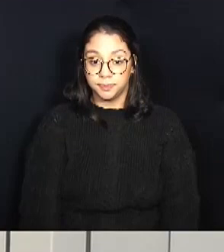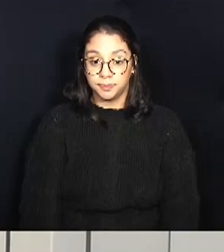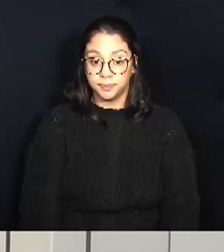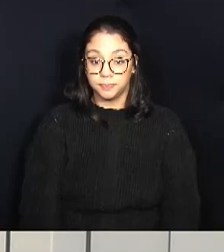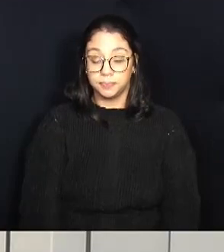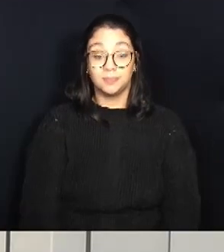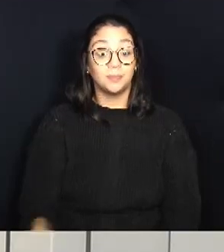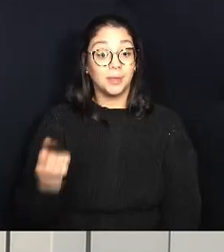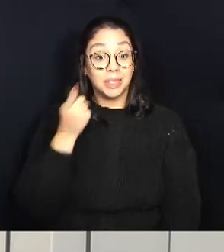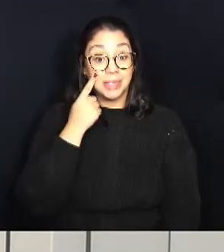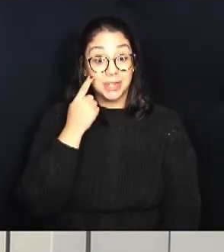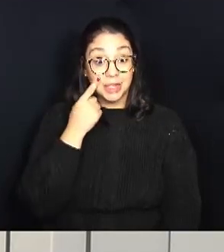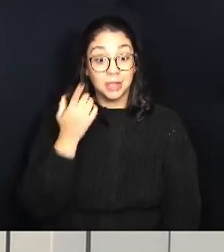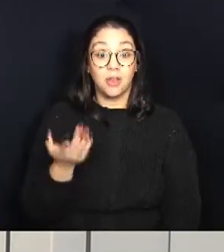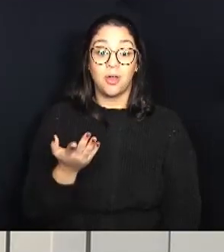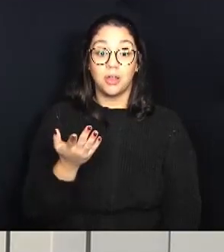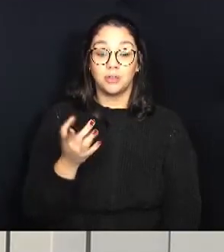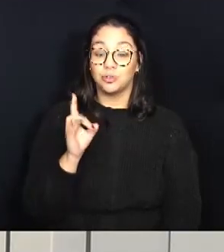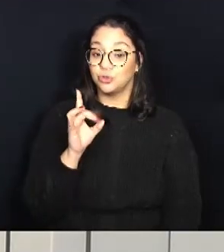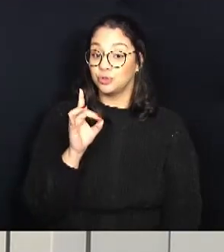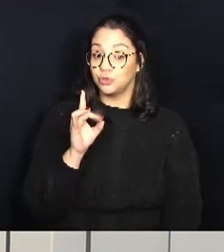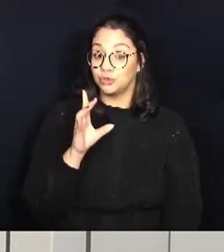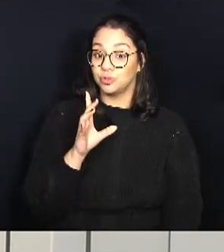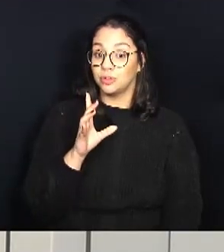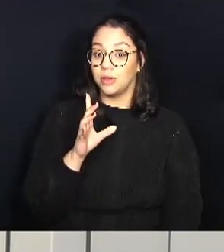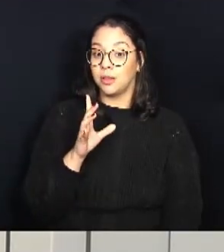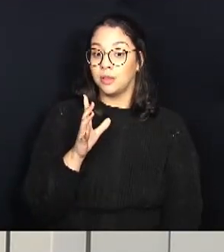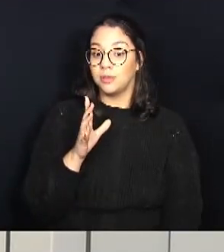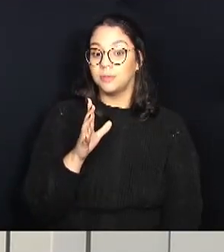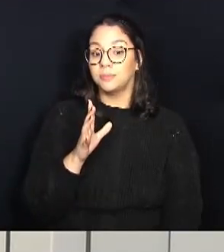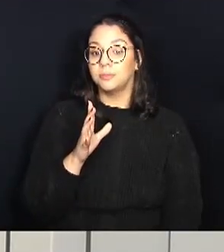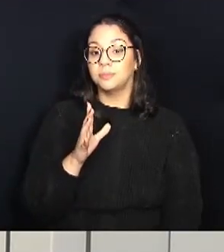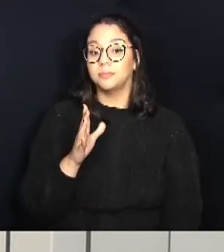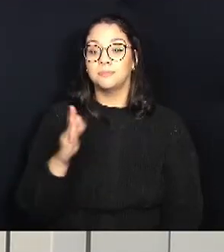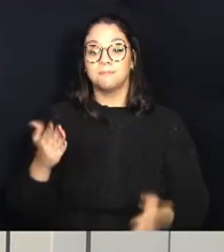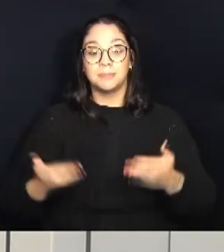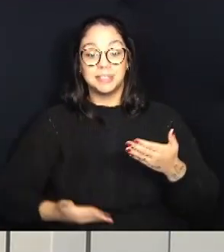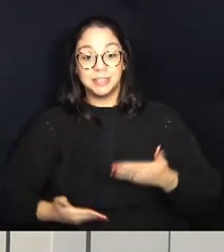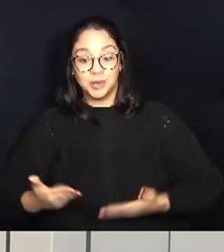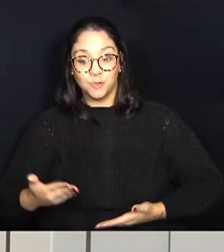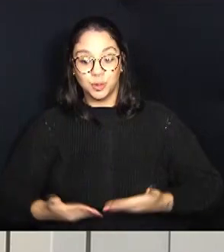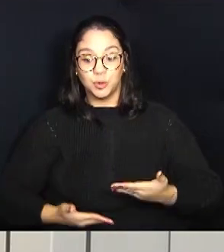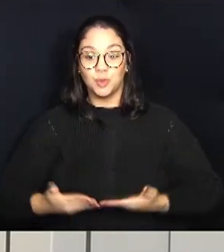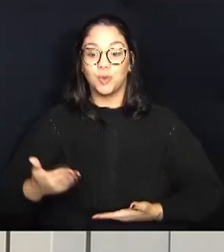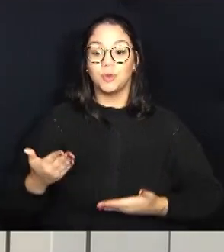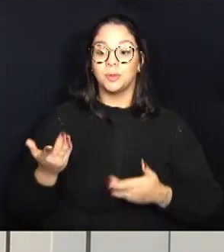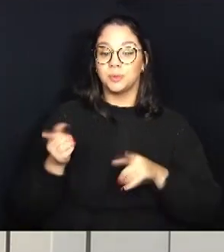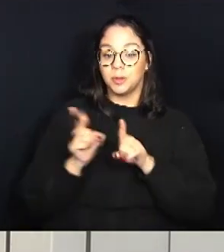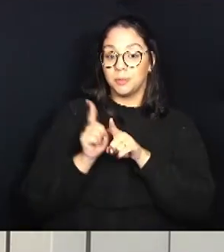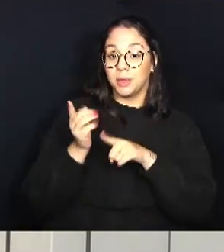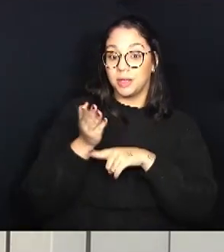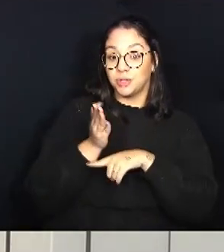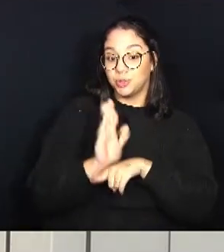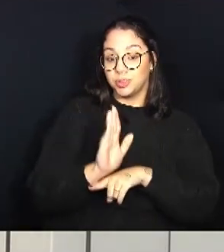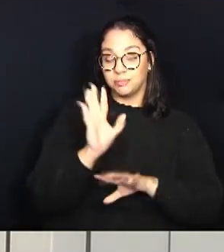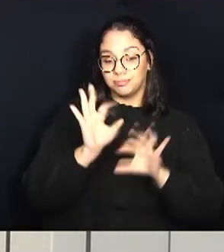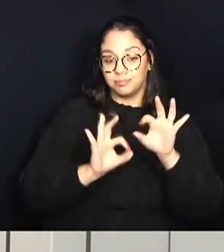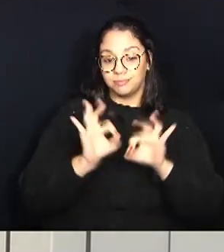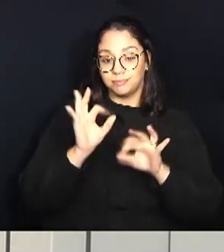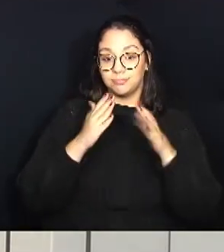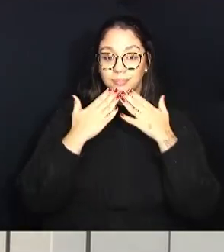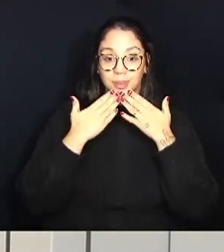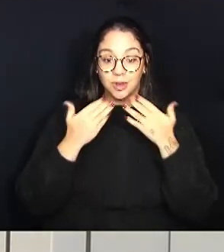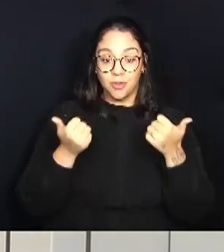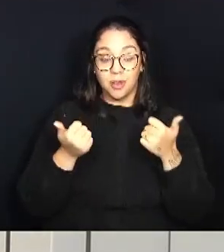E olha só, para reforçar a convivência entre servidores, ajudar no clima organizacional,